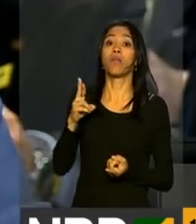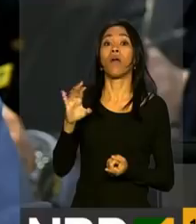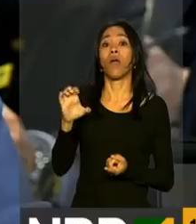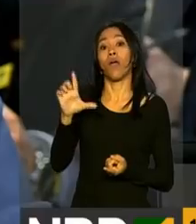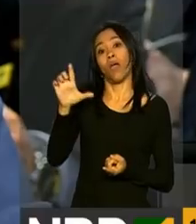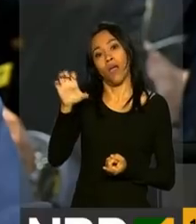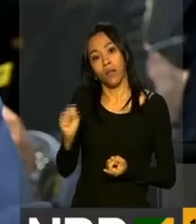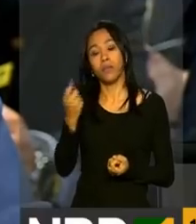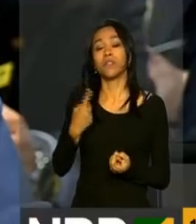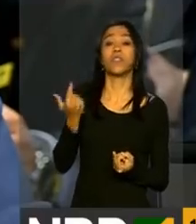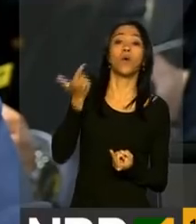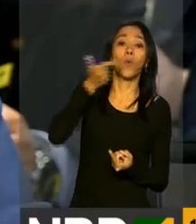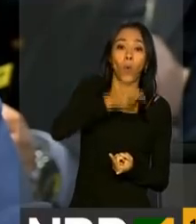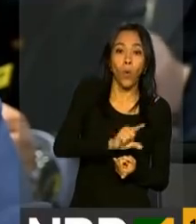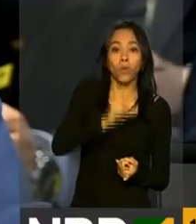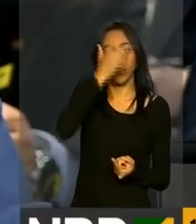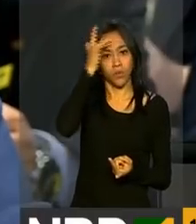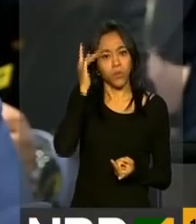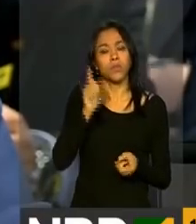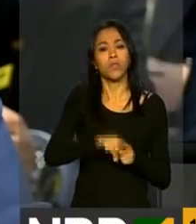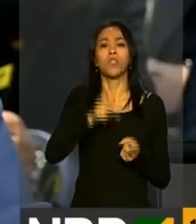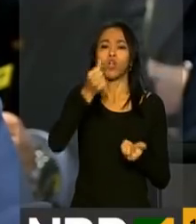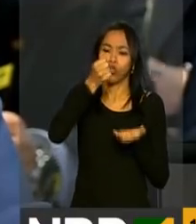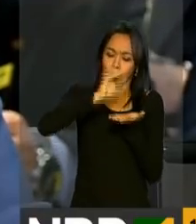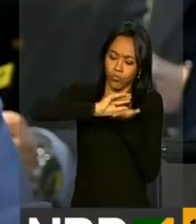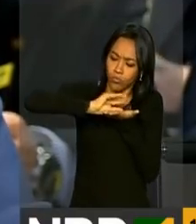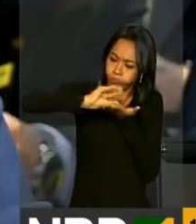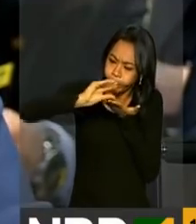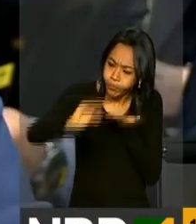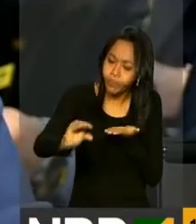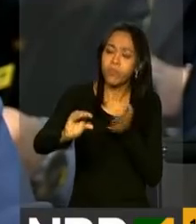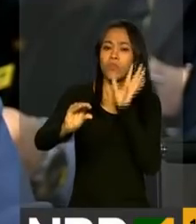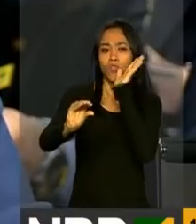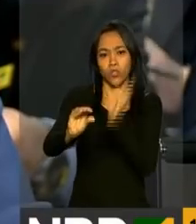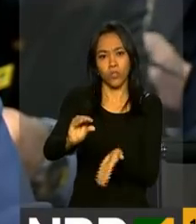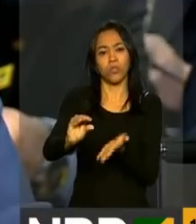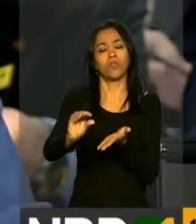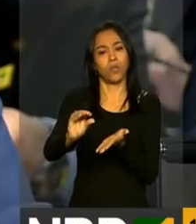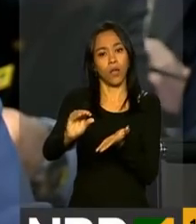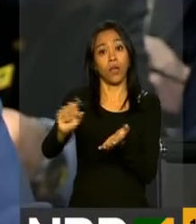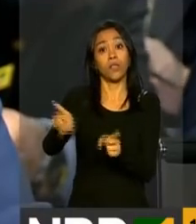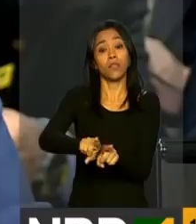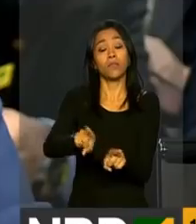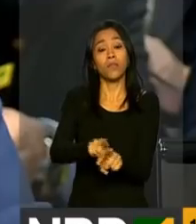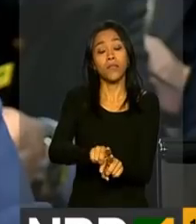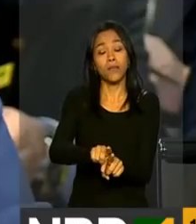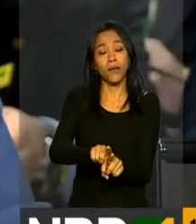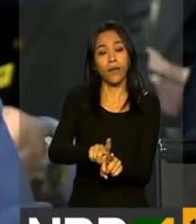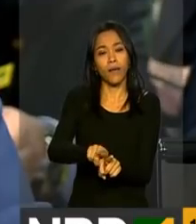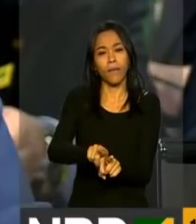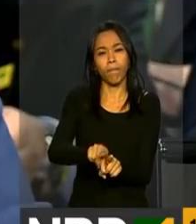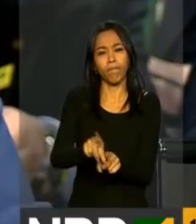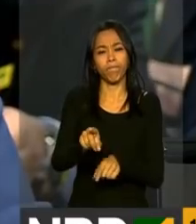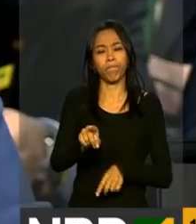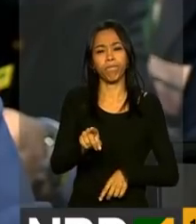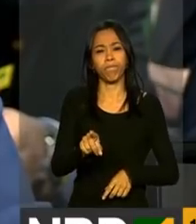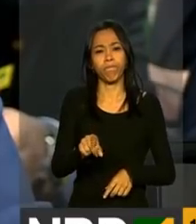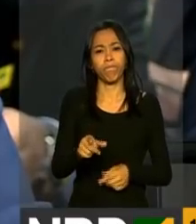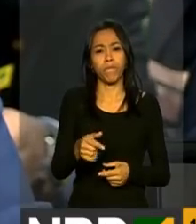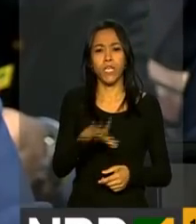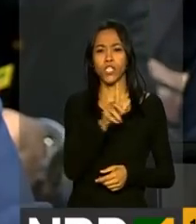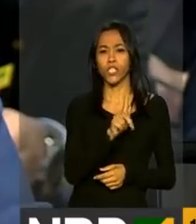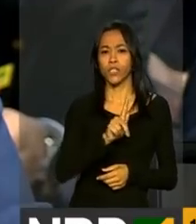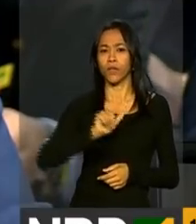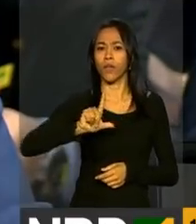nesta matéria nós abortamos recursos não só por tantos recursos como a chamada agere